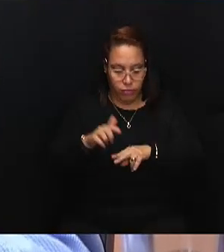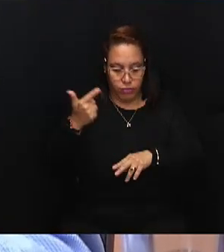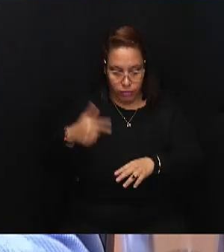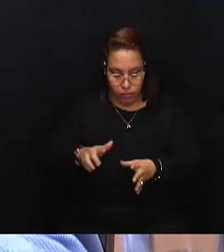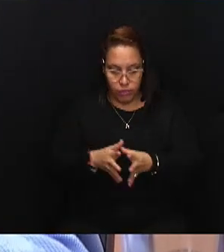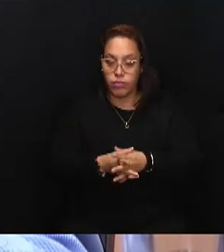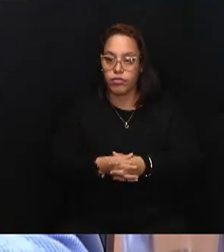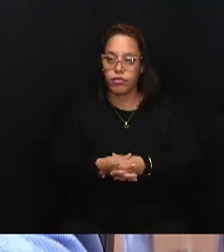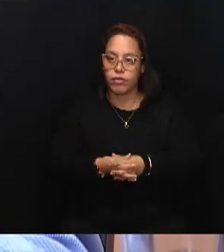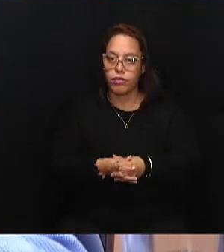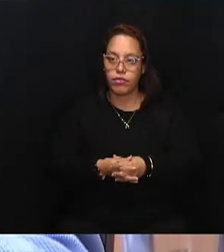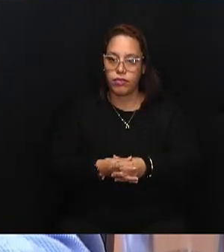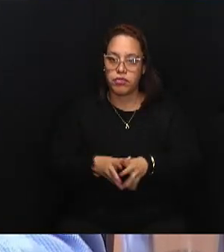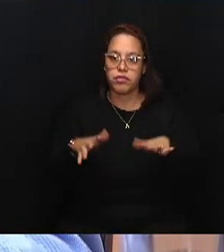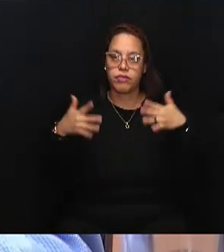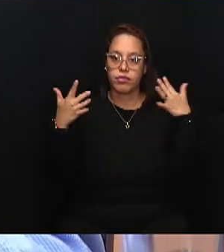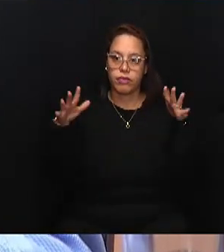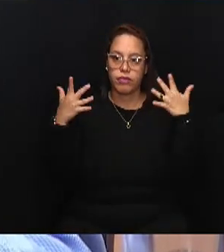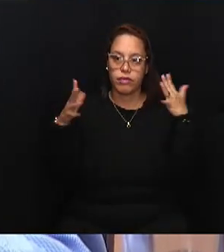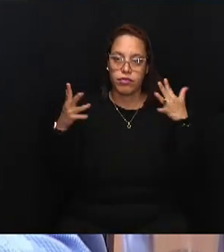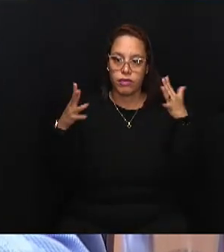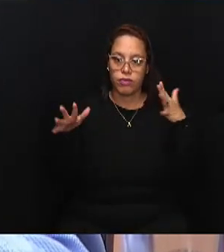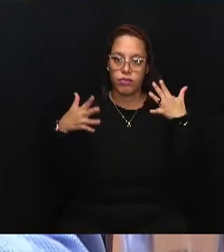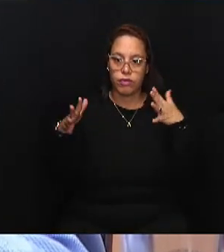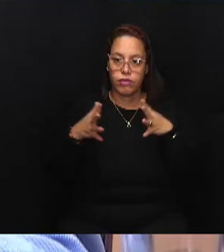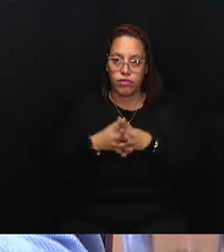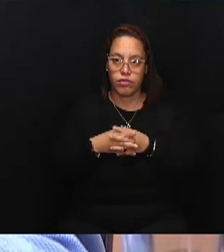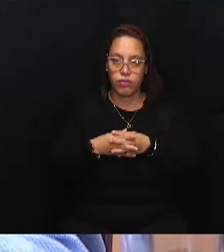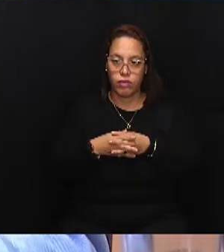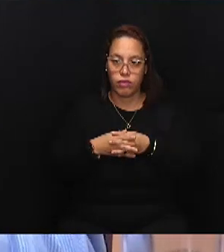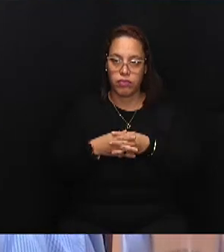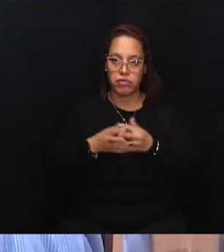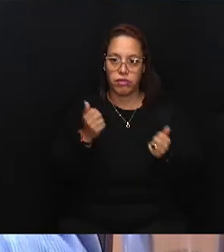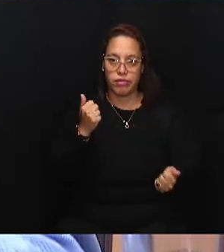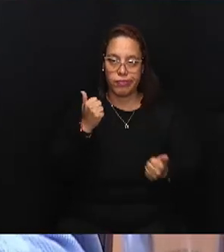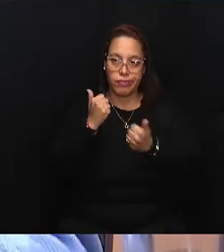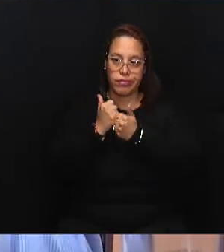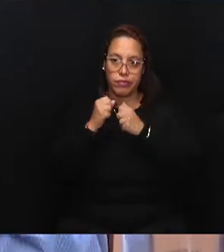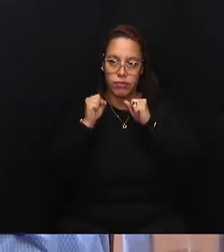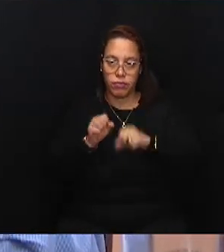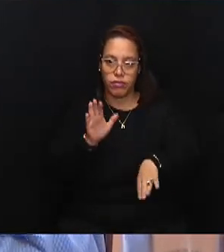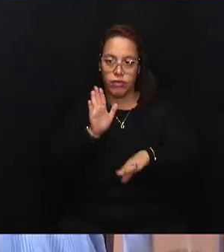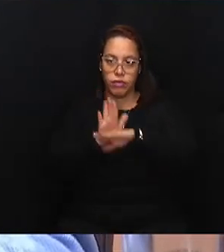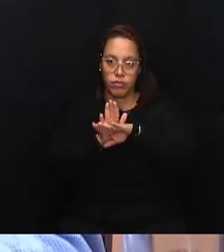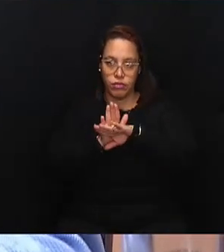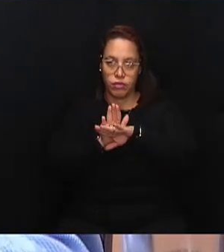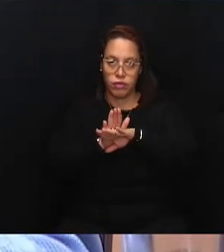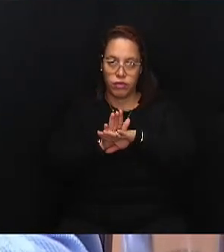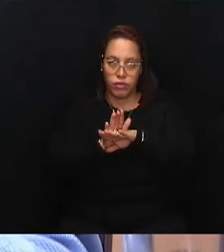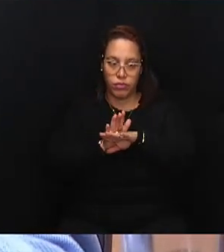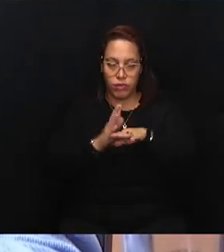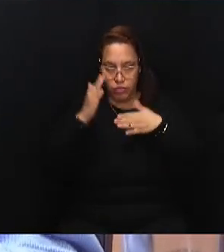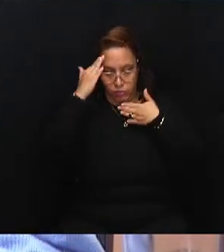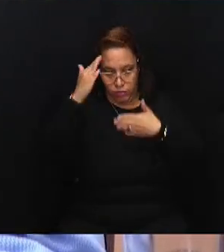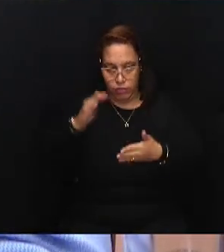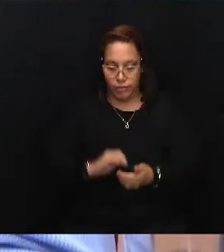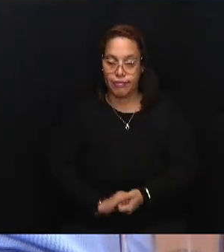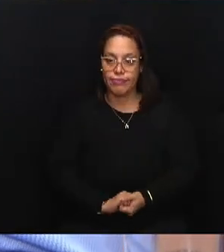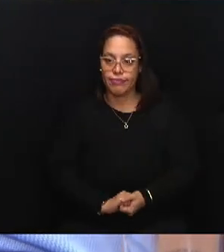vez, parabenizar por essa atitude. Conte comigo, o que eu puder ajudar, estamos juntos. Muito obrigado.